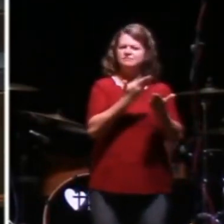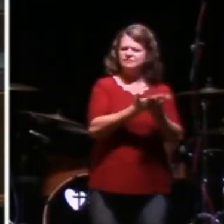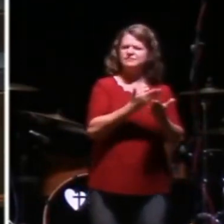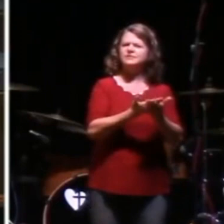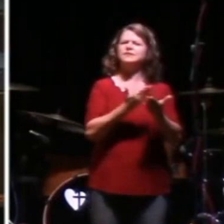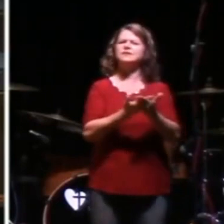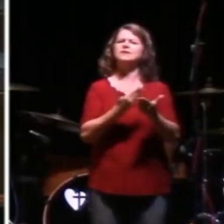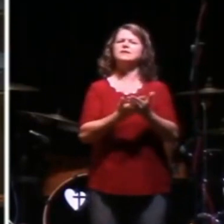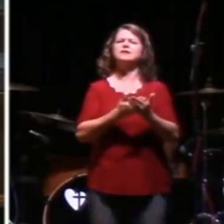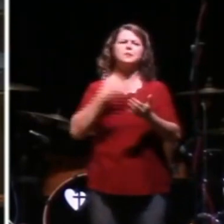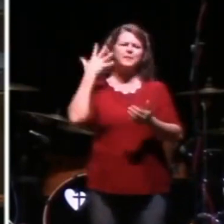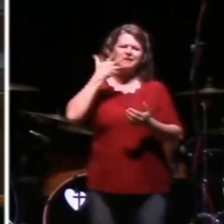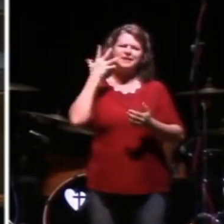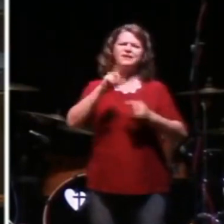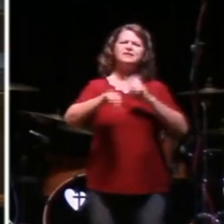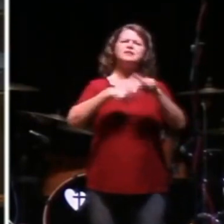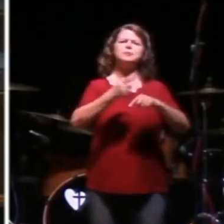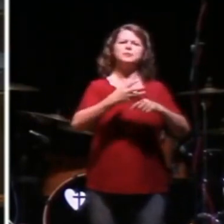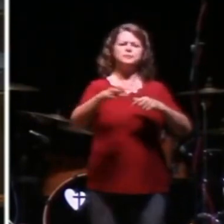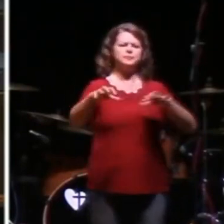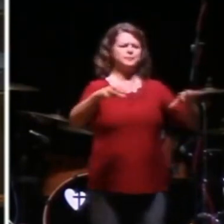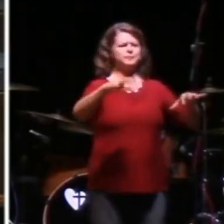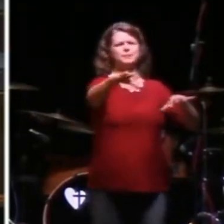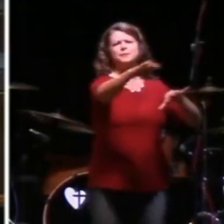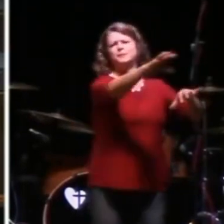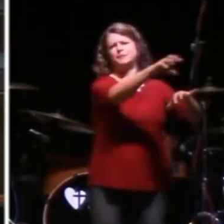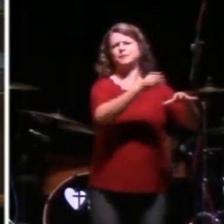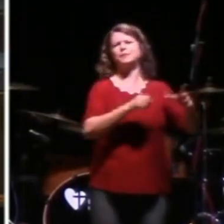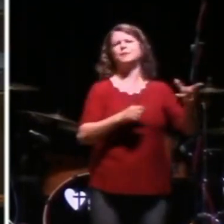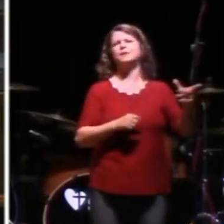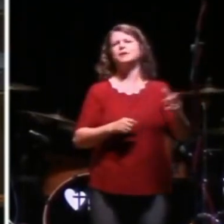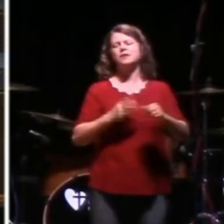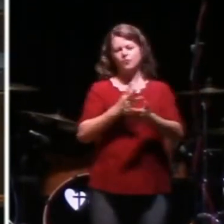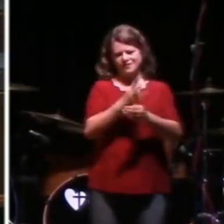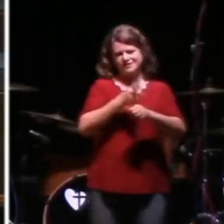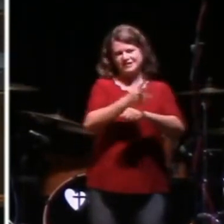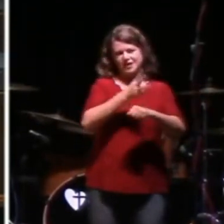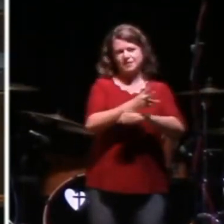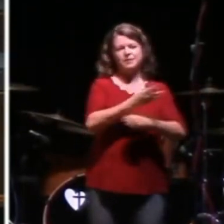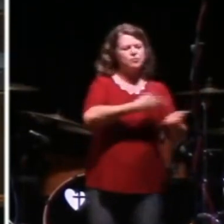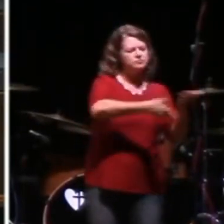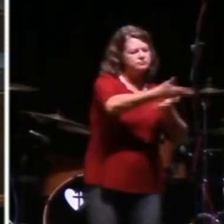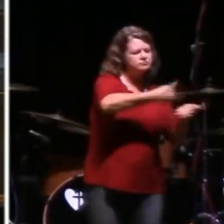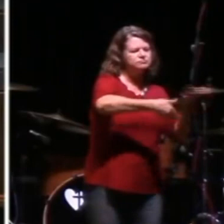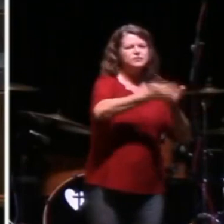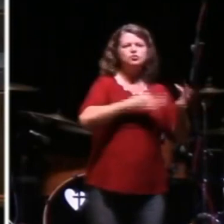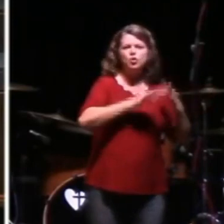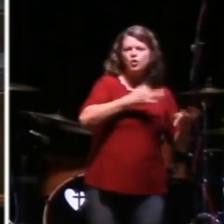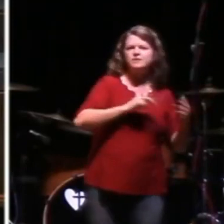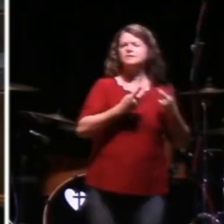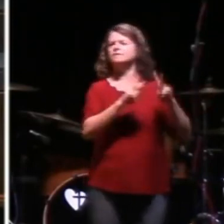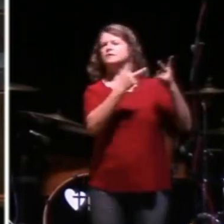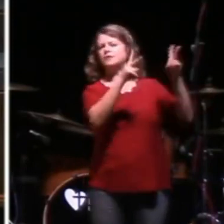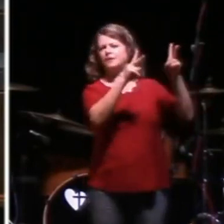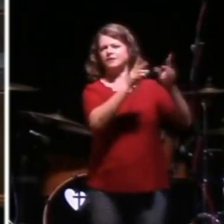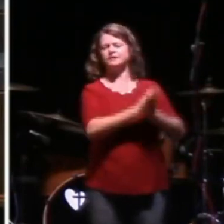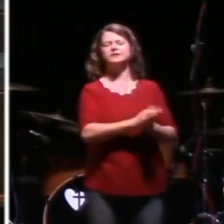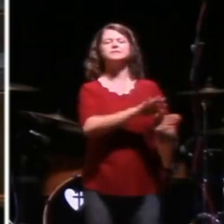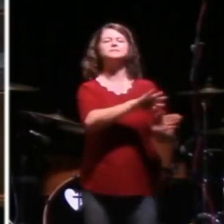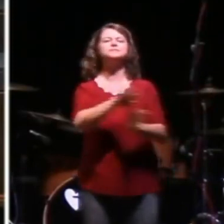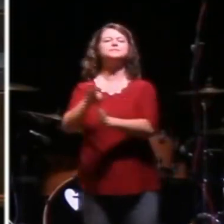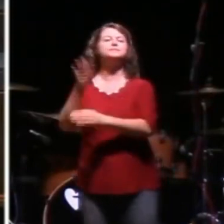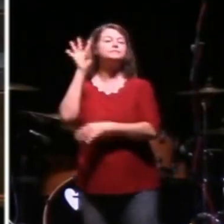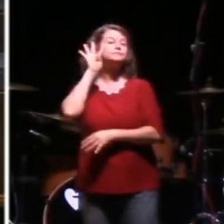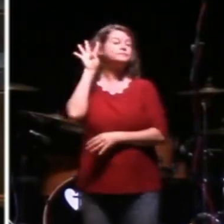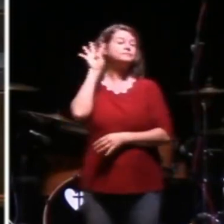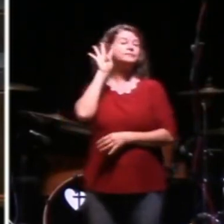reúnem em pequenos grupos aonde eles compartilham suas dores e as suas vitórias em cristo na quarta-feira temos o quarta